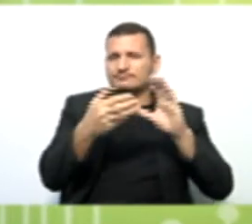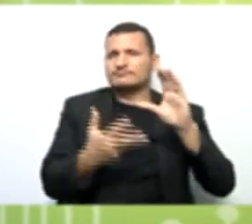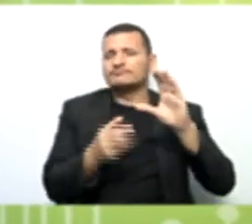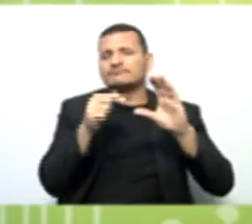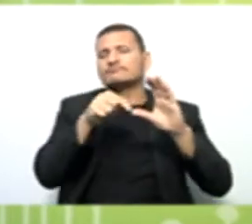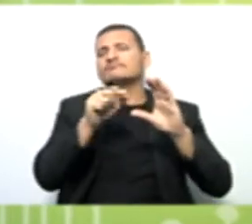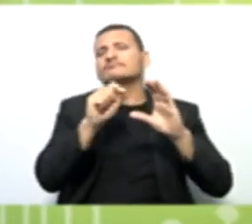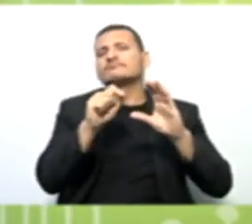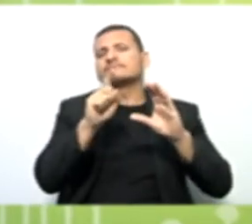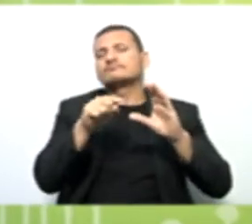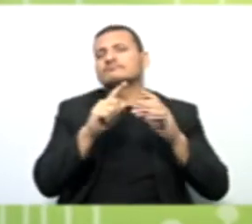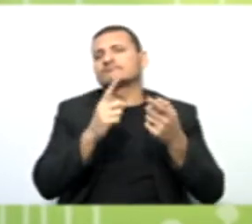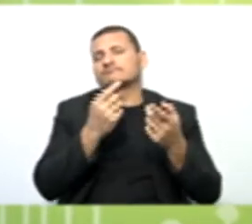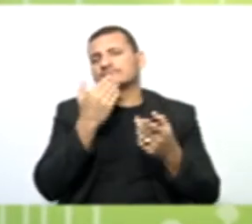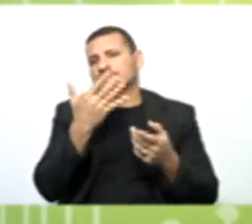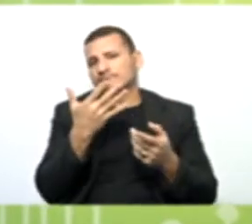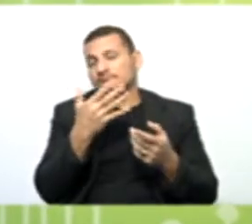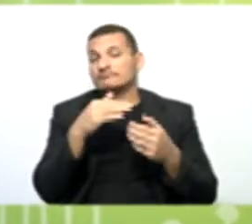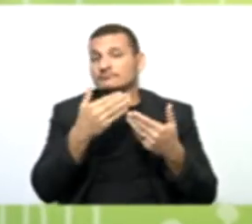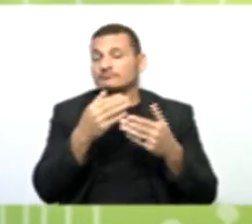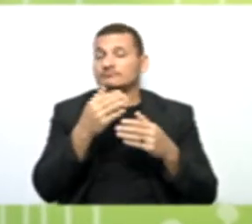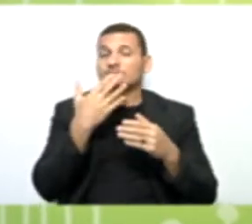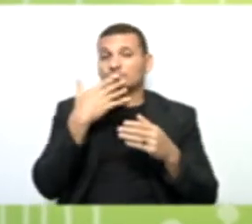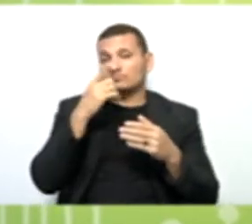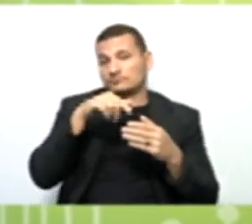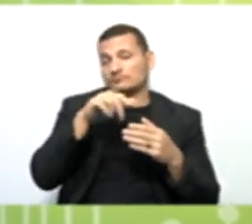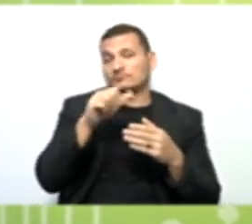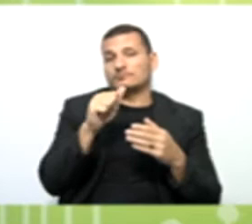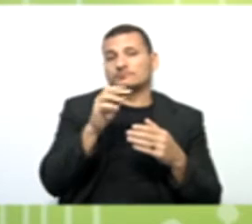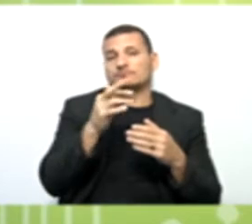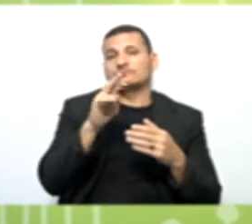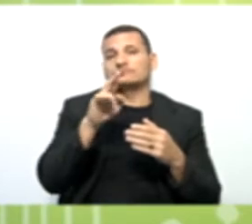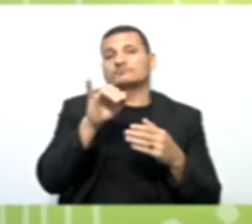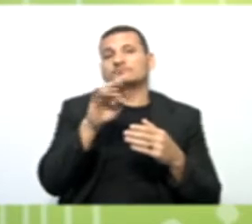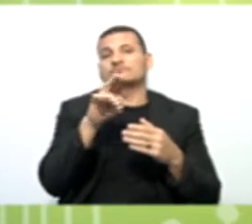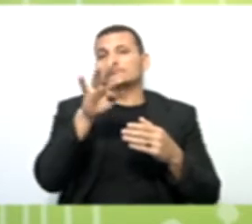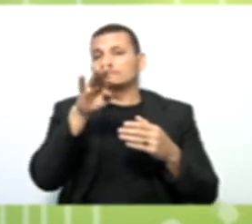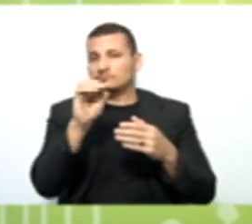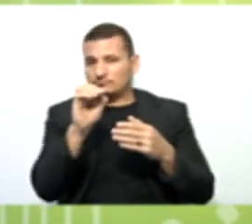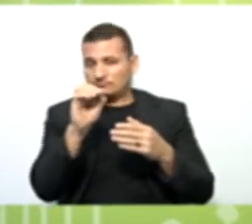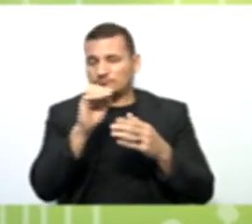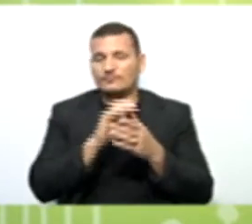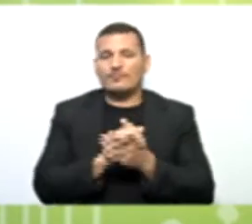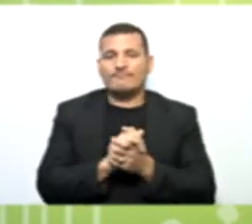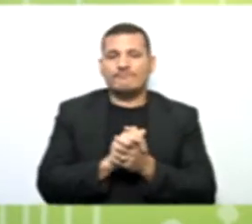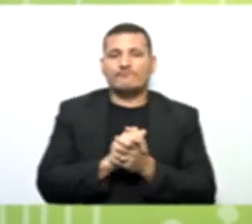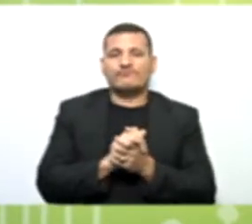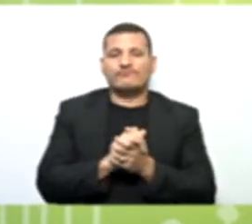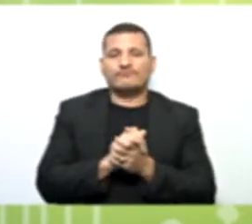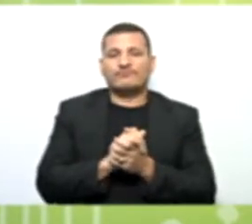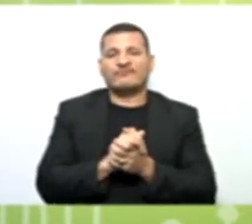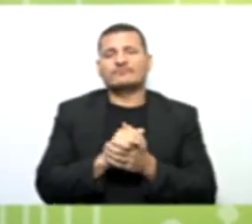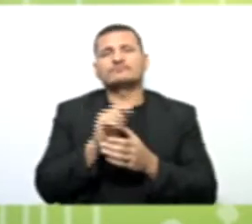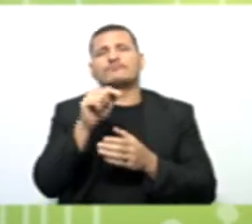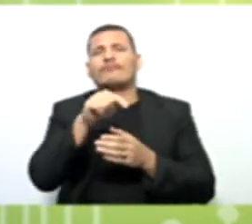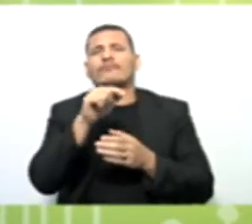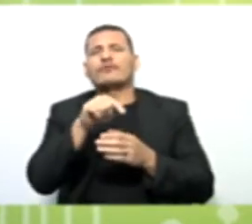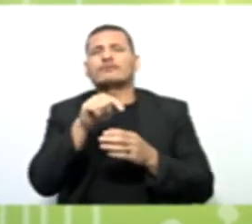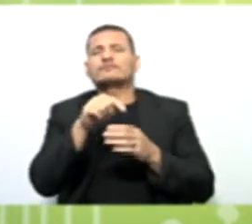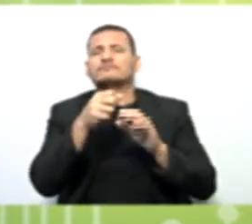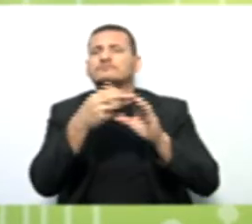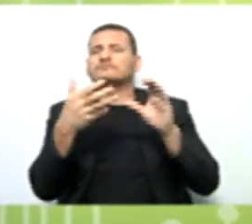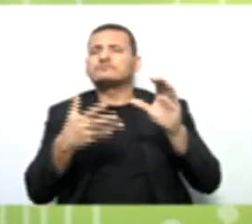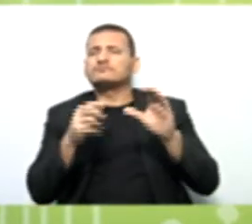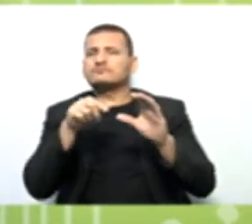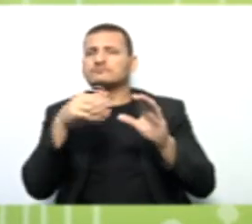cadeira seria a cor. Então, a cor é um atributo desse objeto. Ok? Então, qual que seria o estado dessa